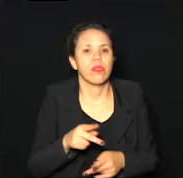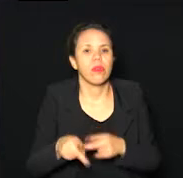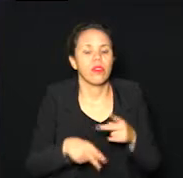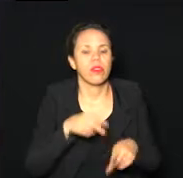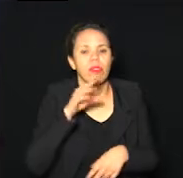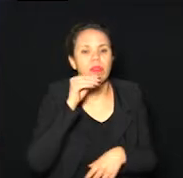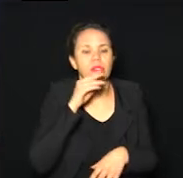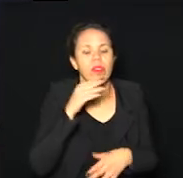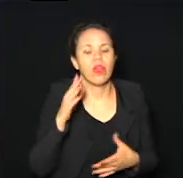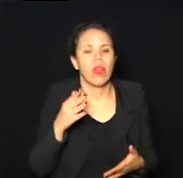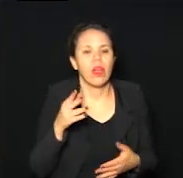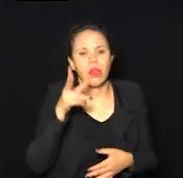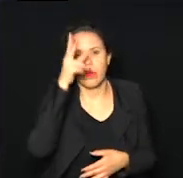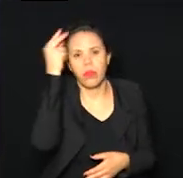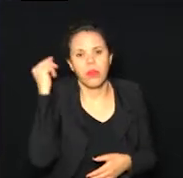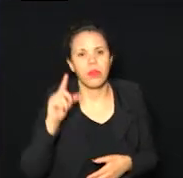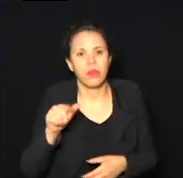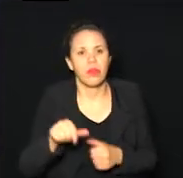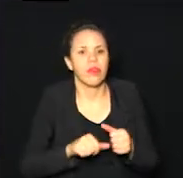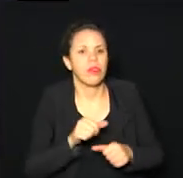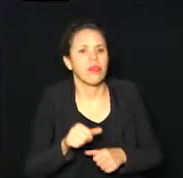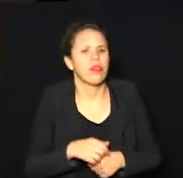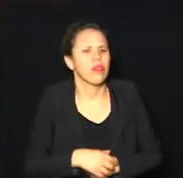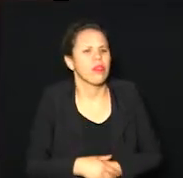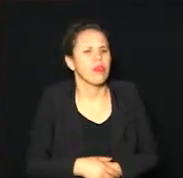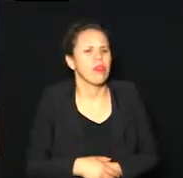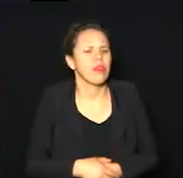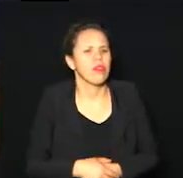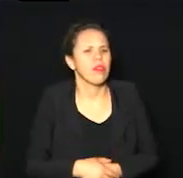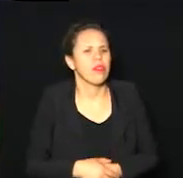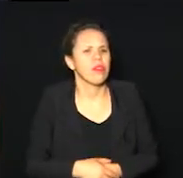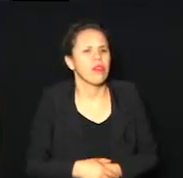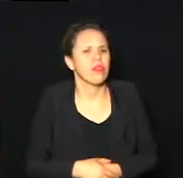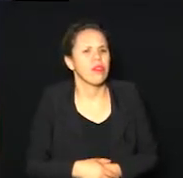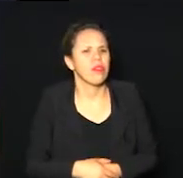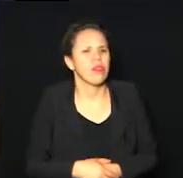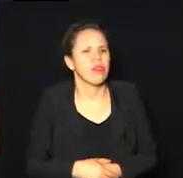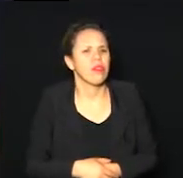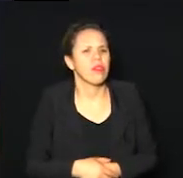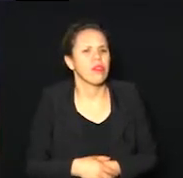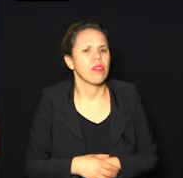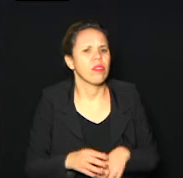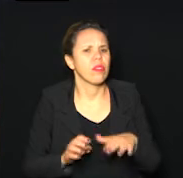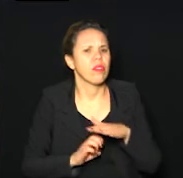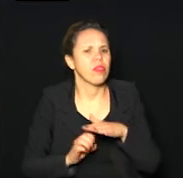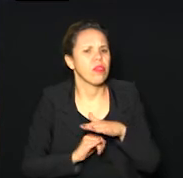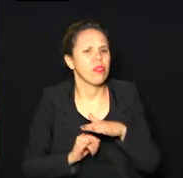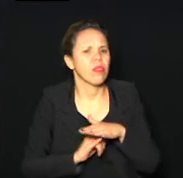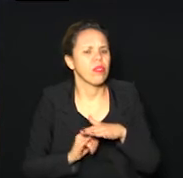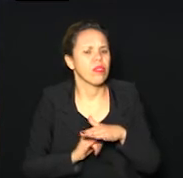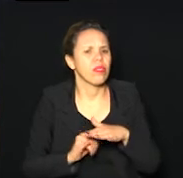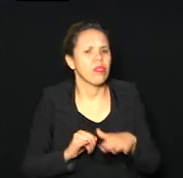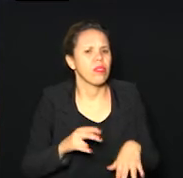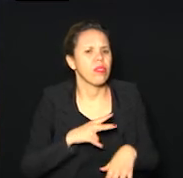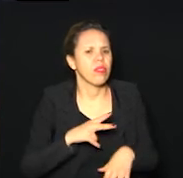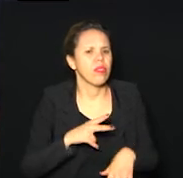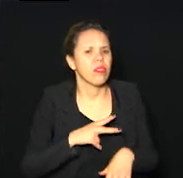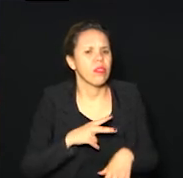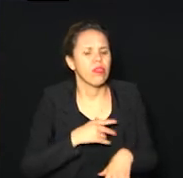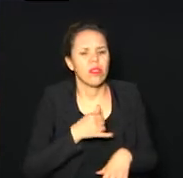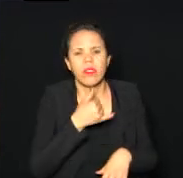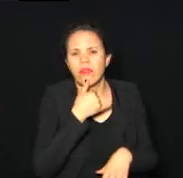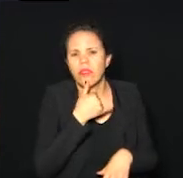servindo em breve vai se privatizar, como está no hall de entidades que vai ser privatizada. A triste